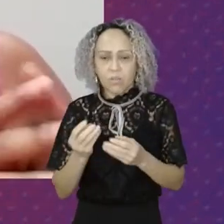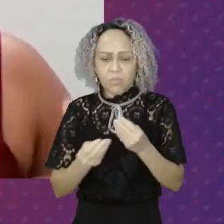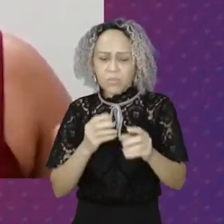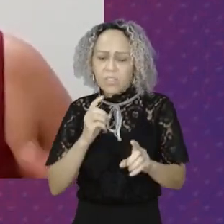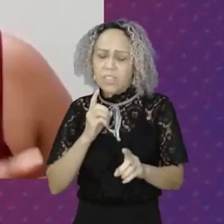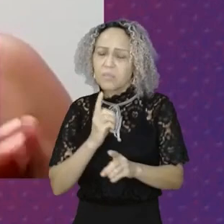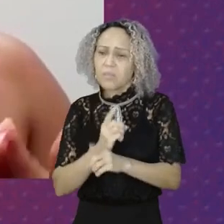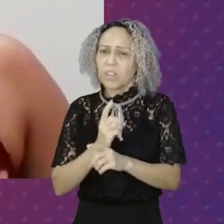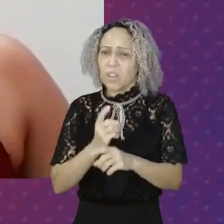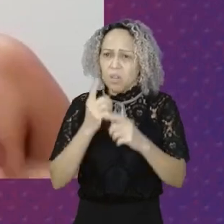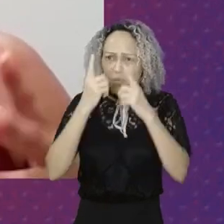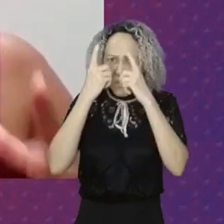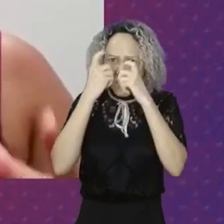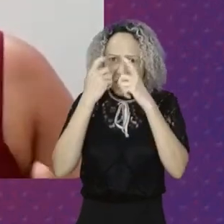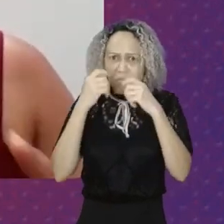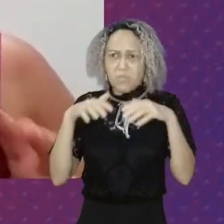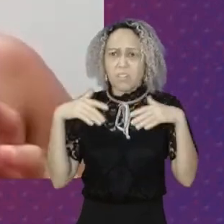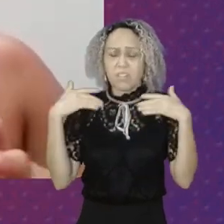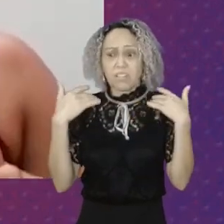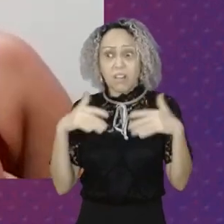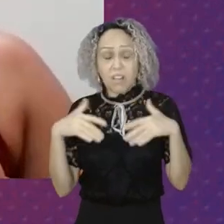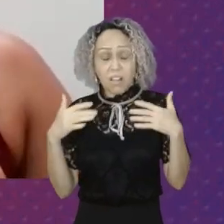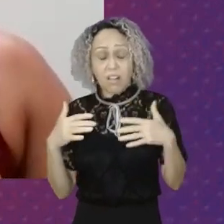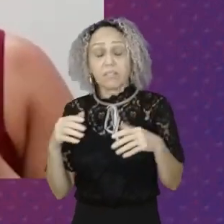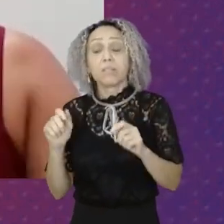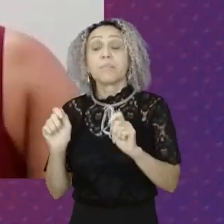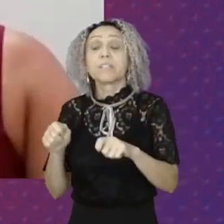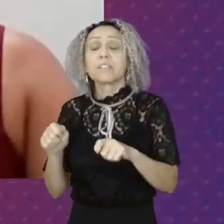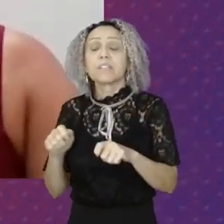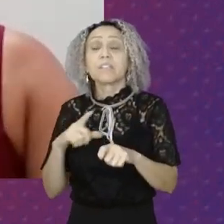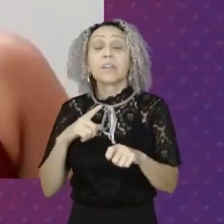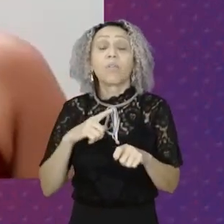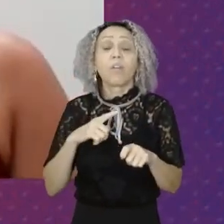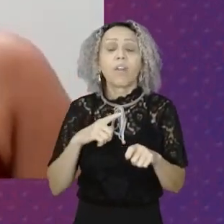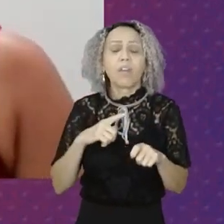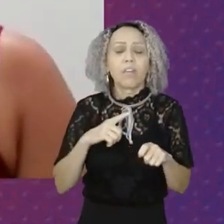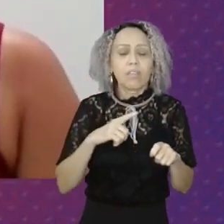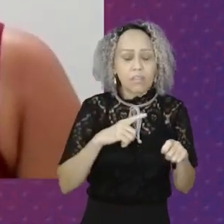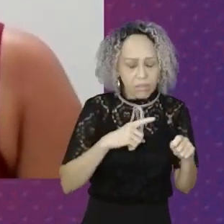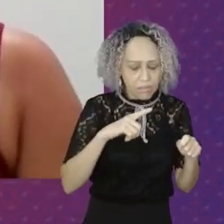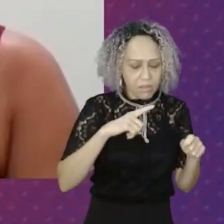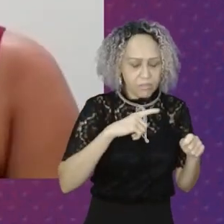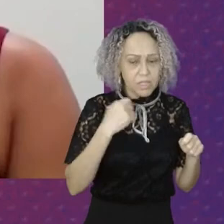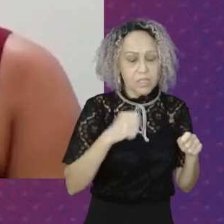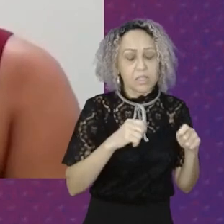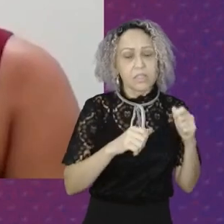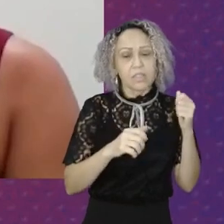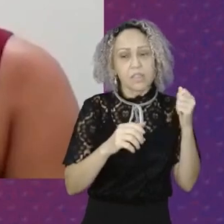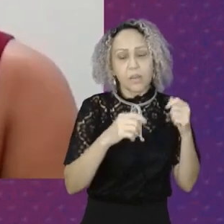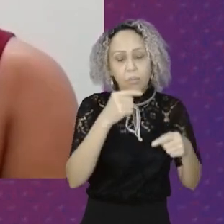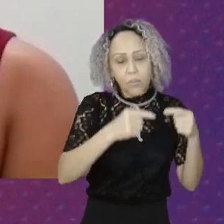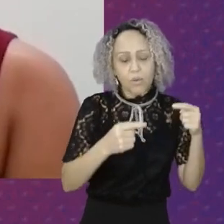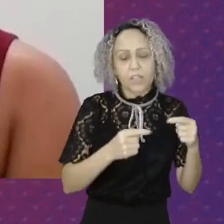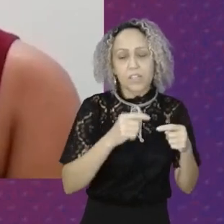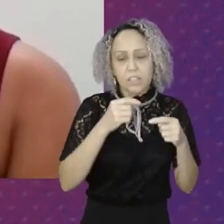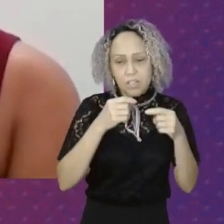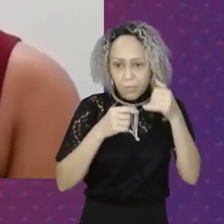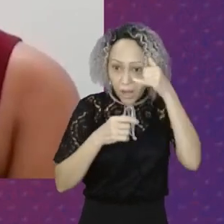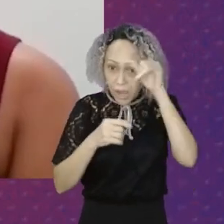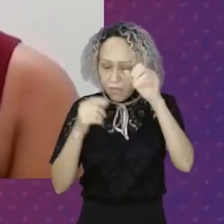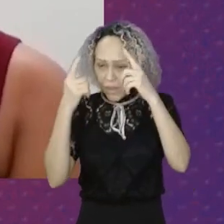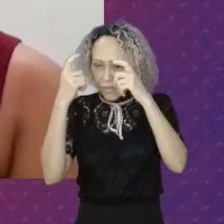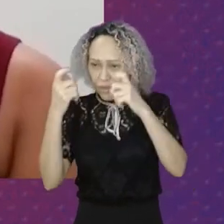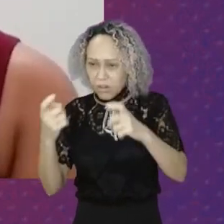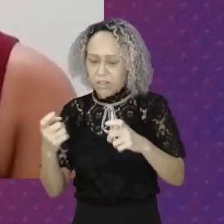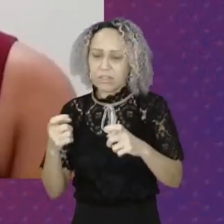políticas preventivas, políticas de garantia de direito. Isso somado A capacitação